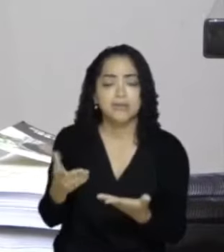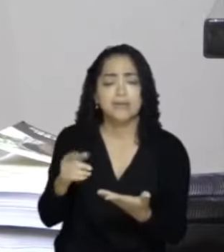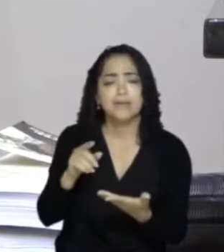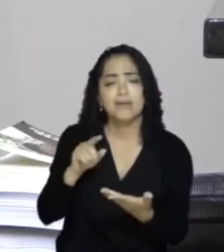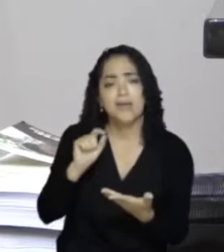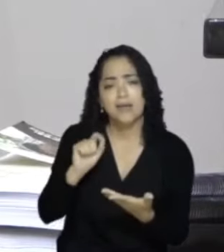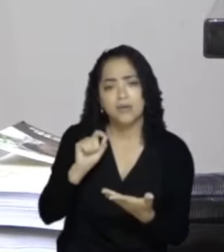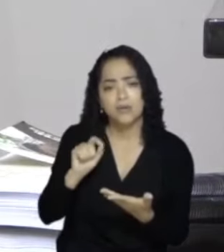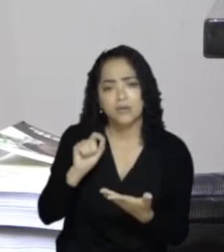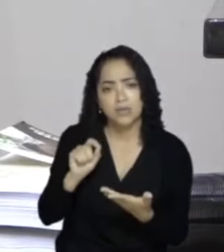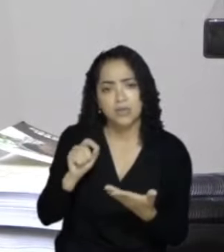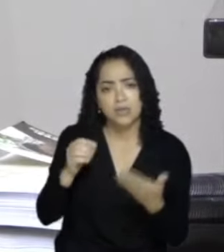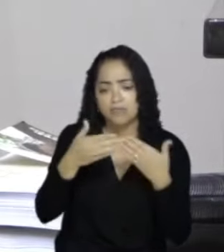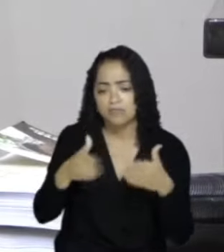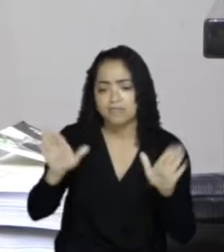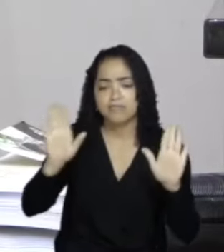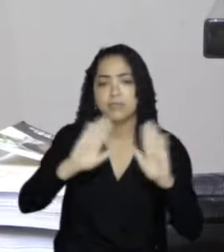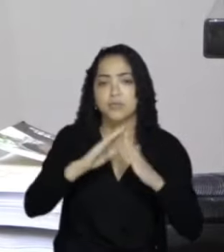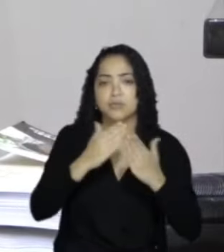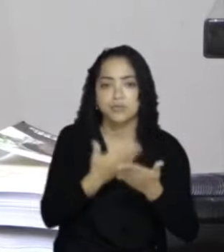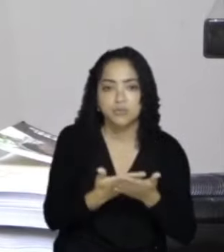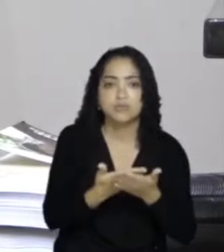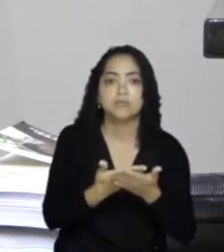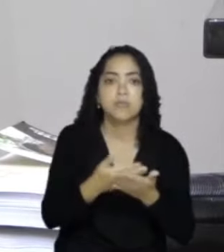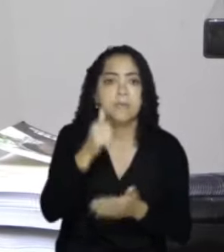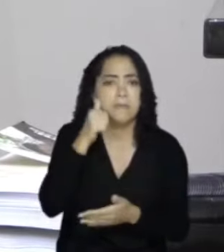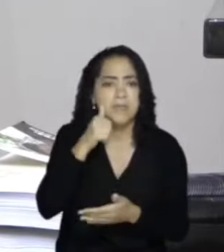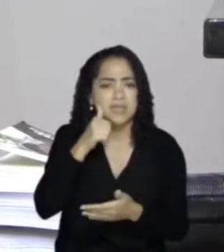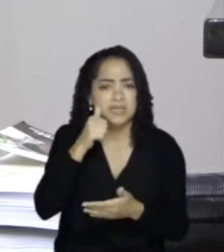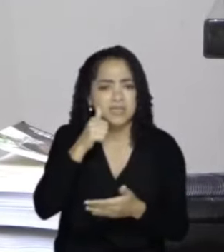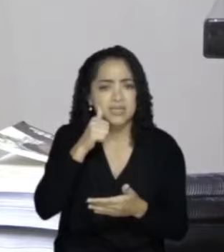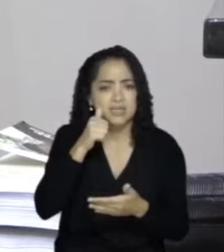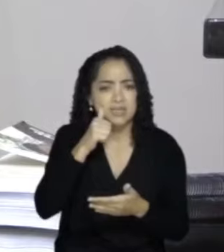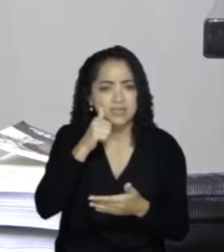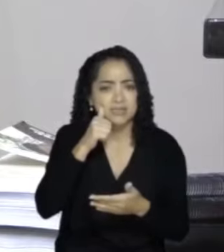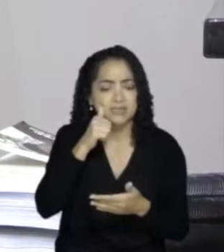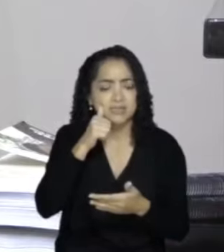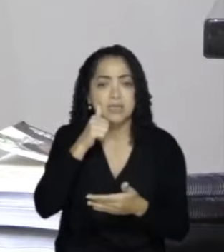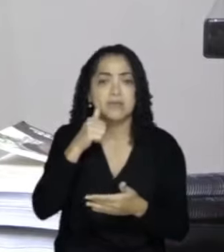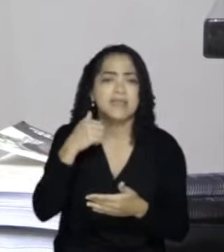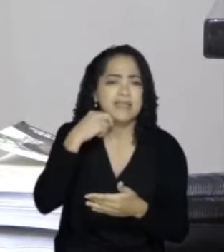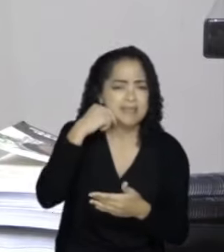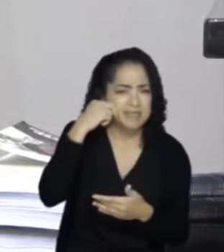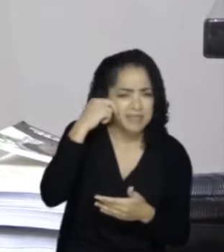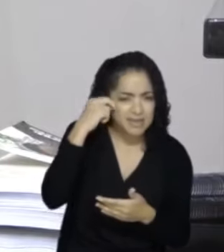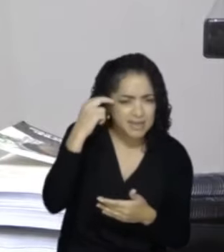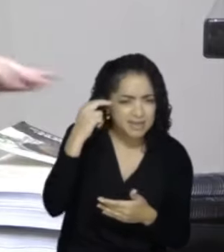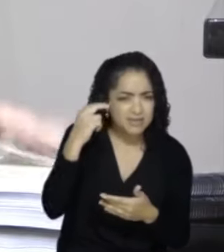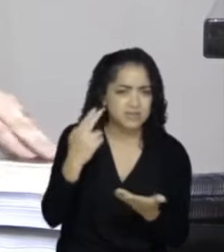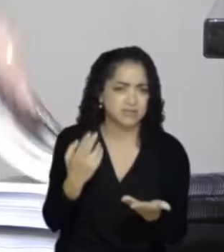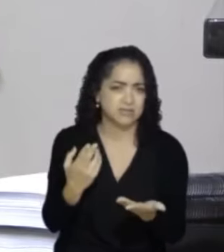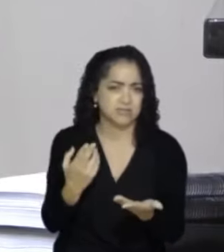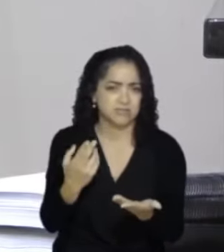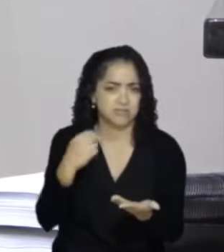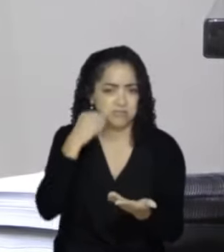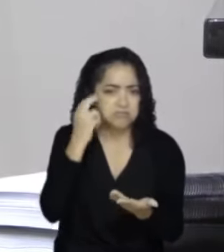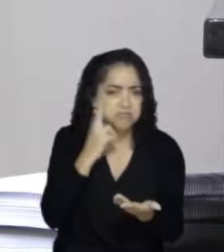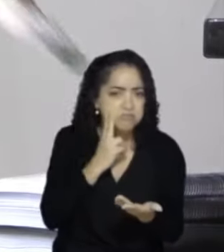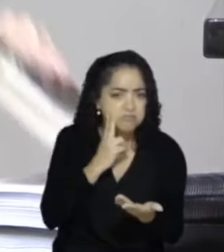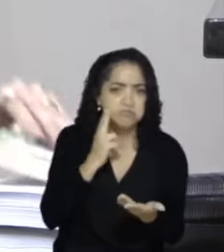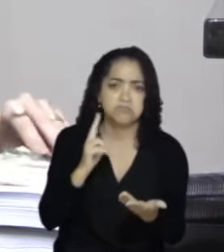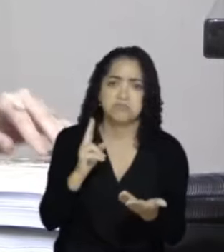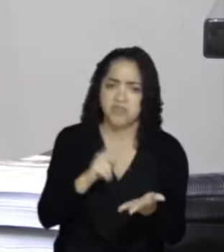Antonieta de Barros abriu uma escola para meninas negras, só para meninas negras carentes. Não é verdade. A